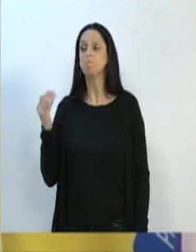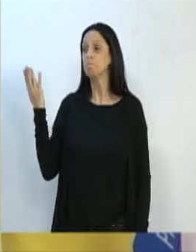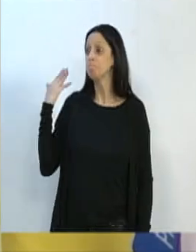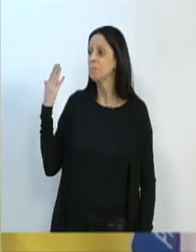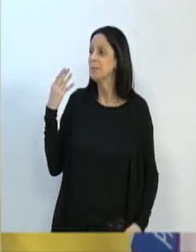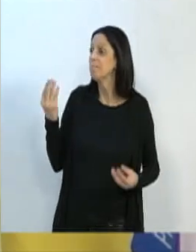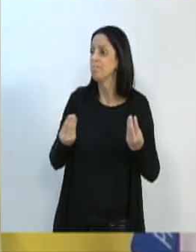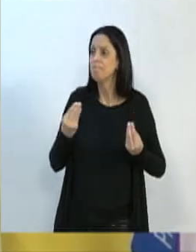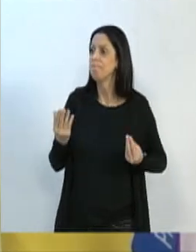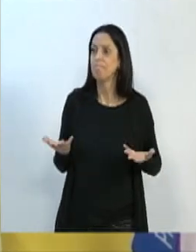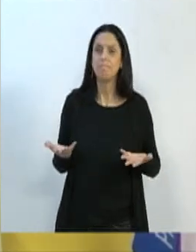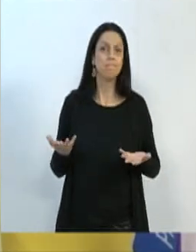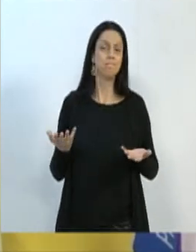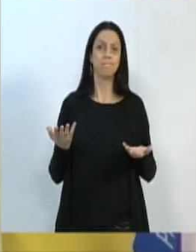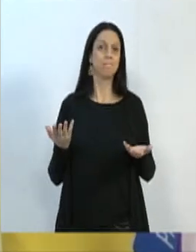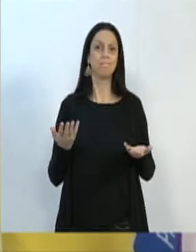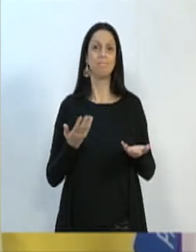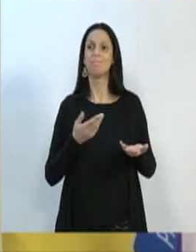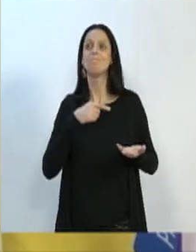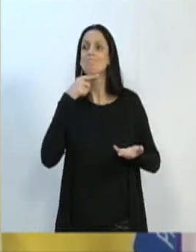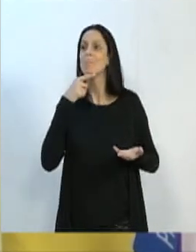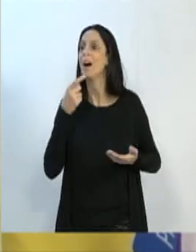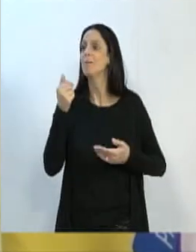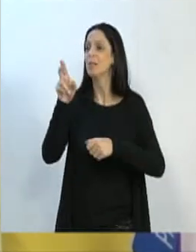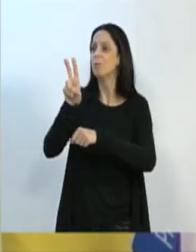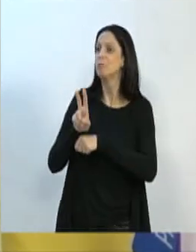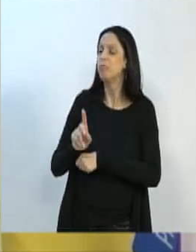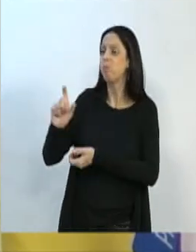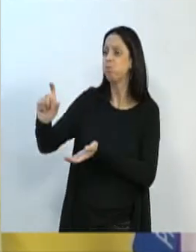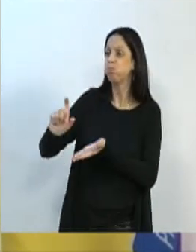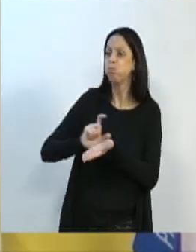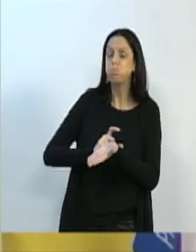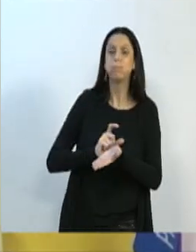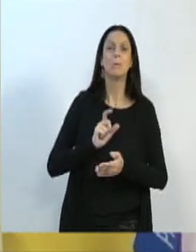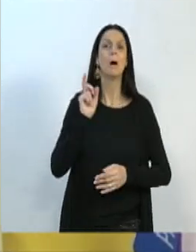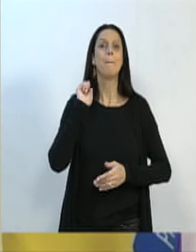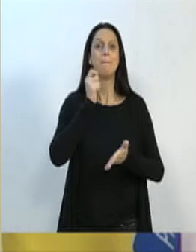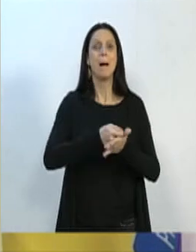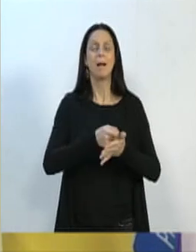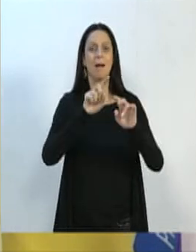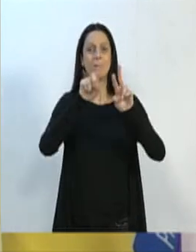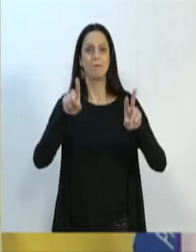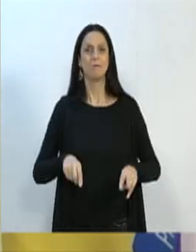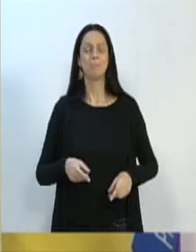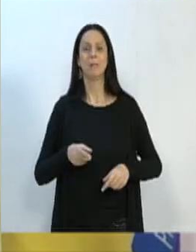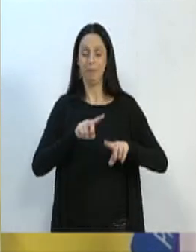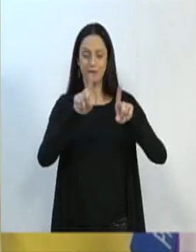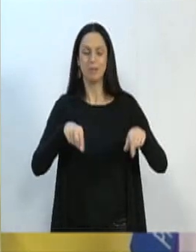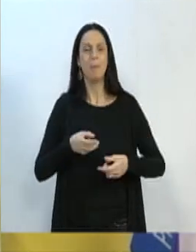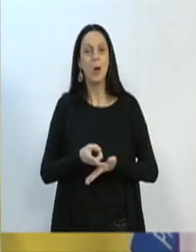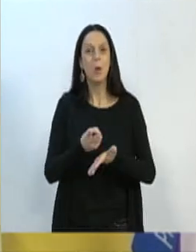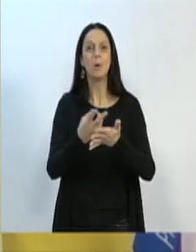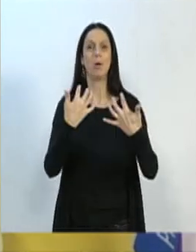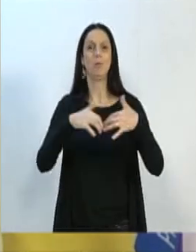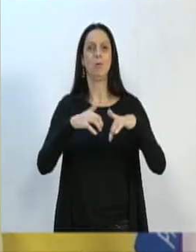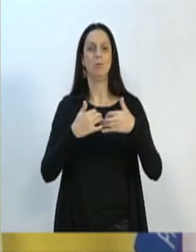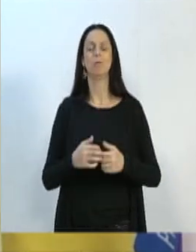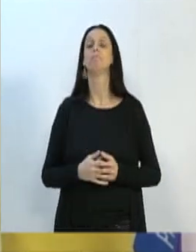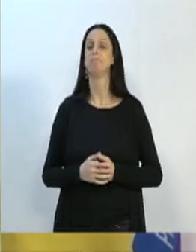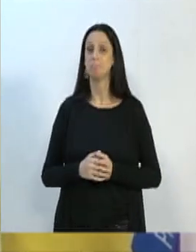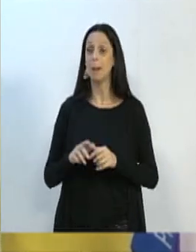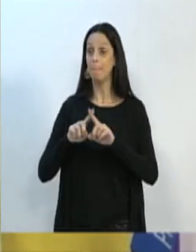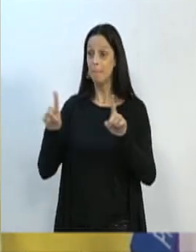recorrer não podiam recorrer a grandes instituições financeiras para manter os seus funcionários para manter o seu negócio funcionando então tudo isso é fruto